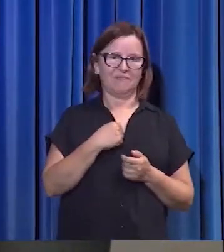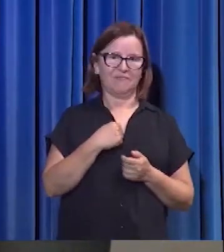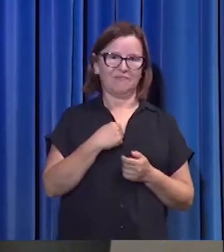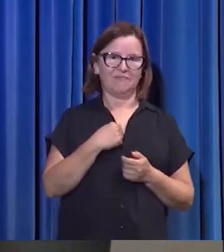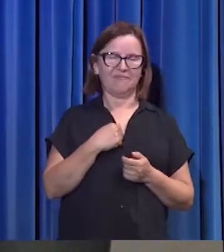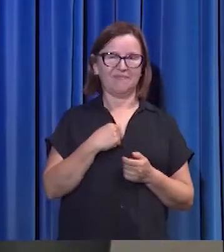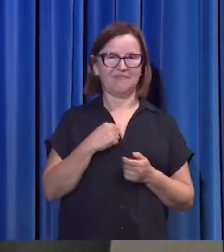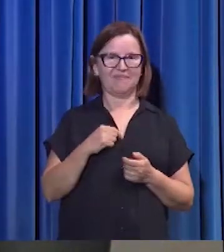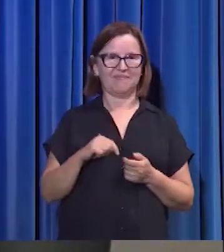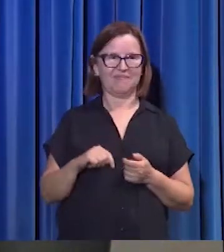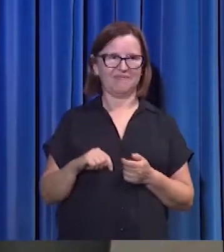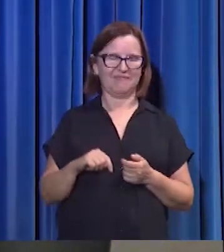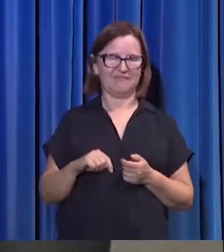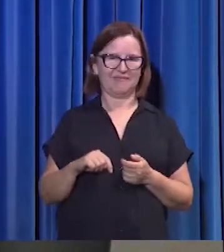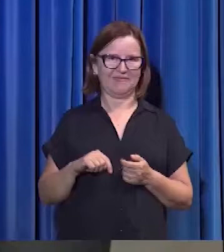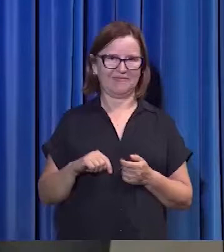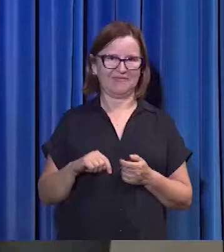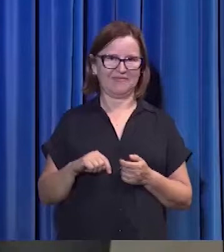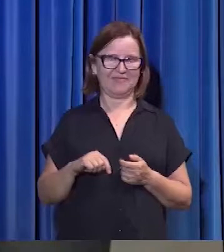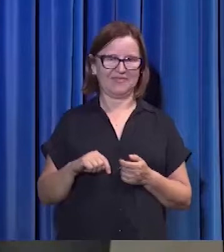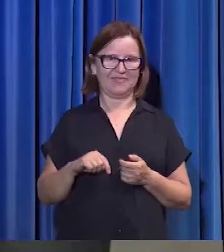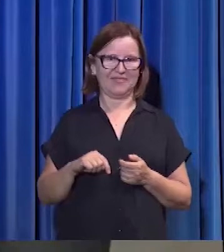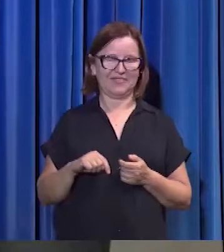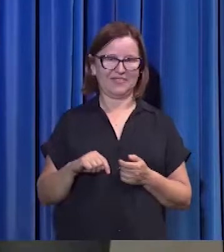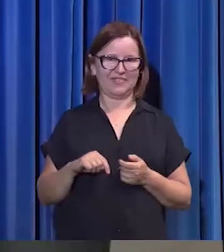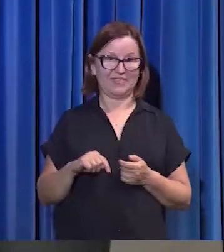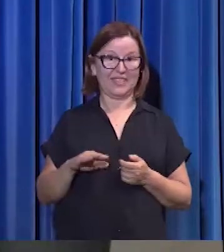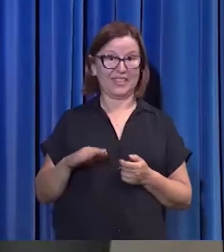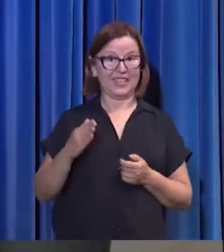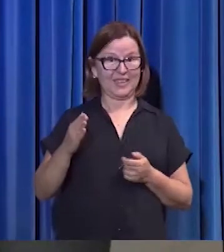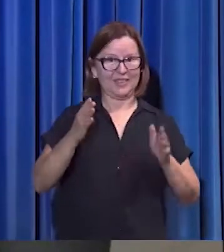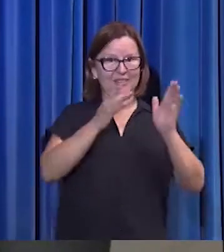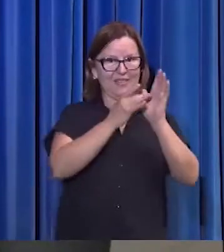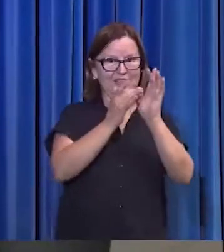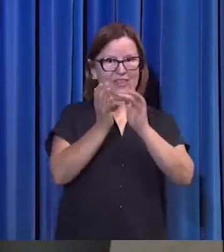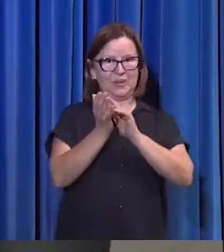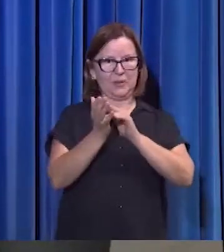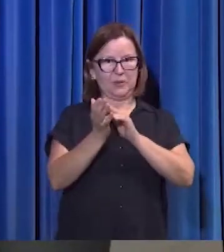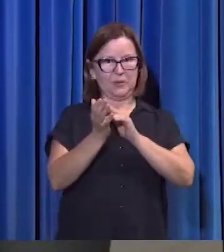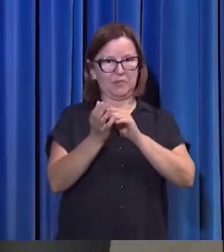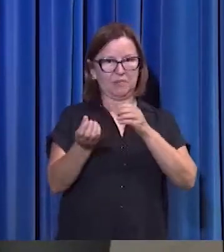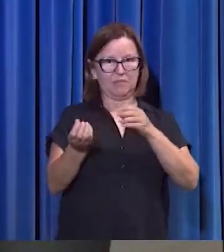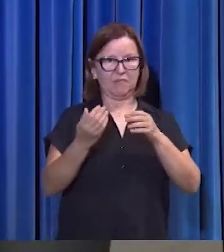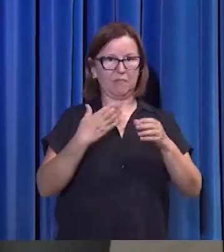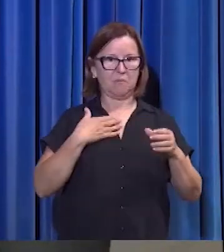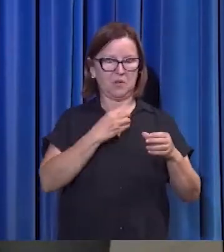Então ele teve que receber o meu pecado